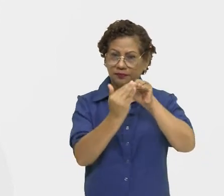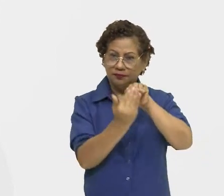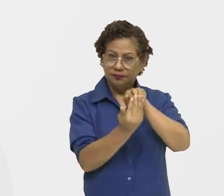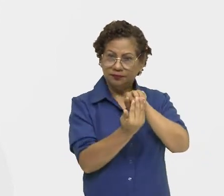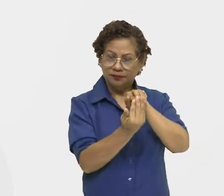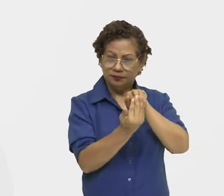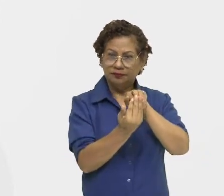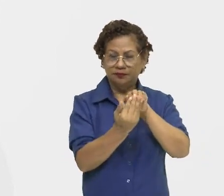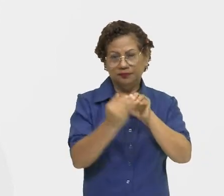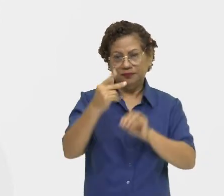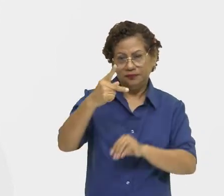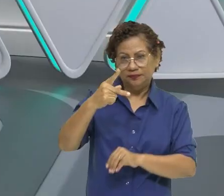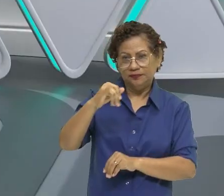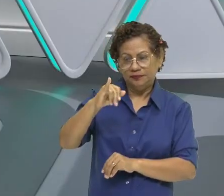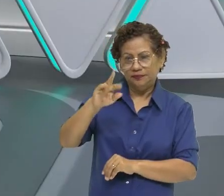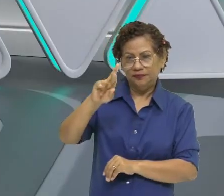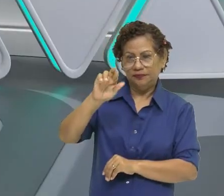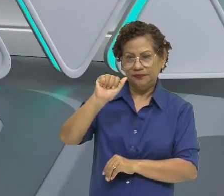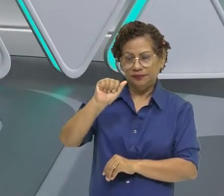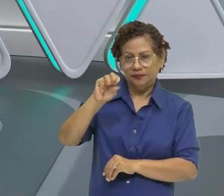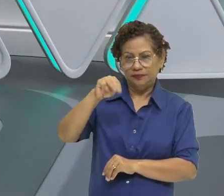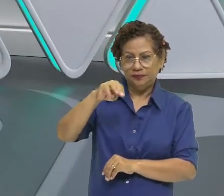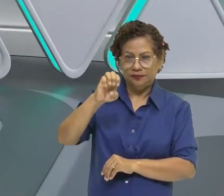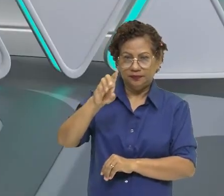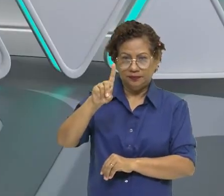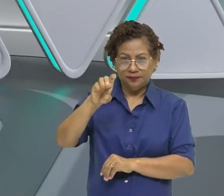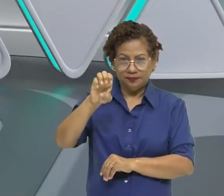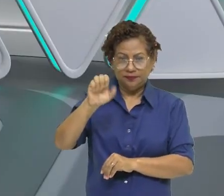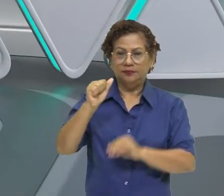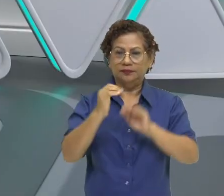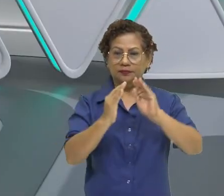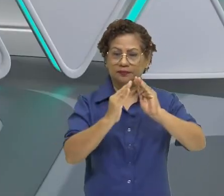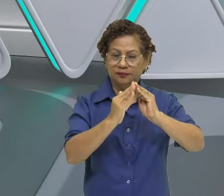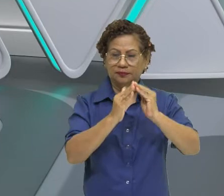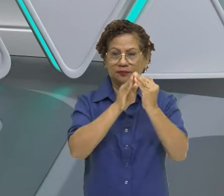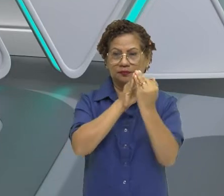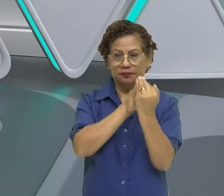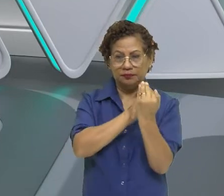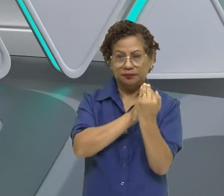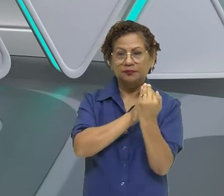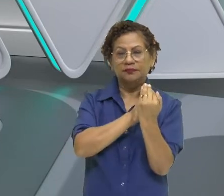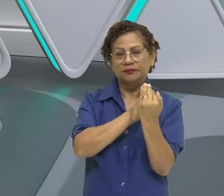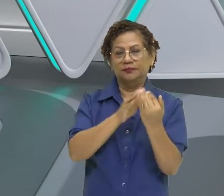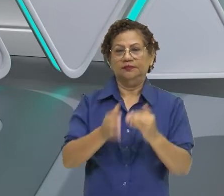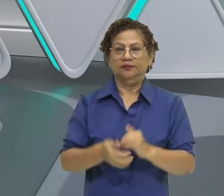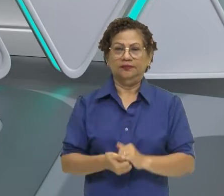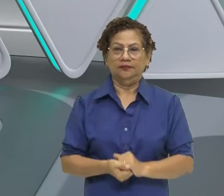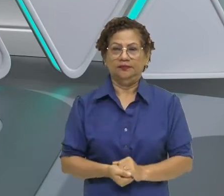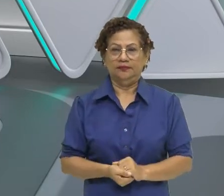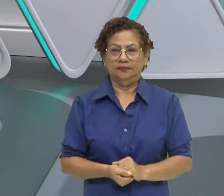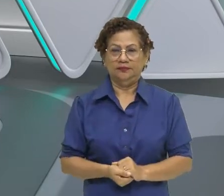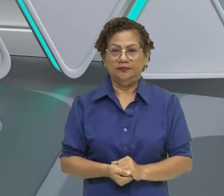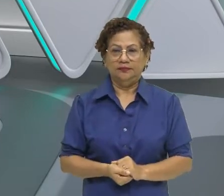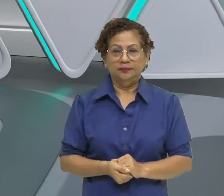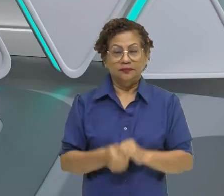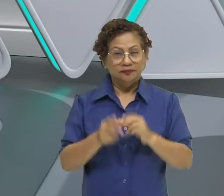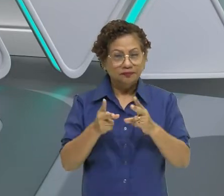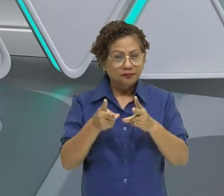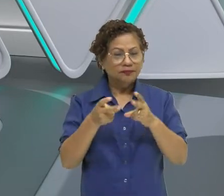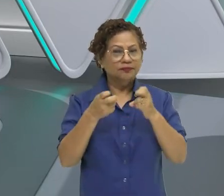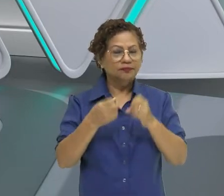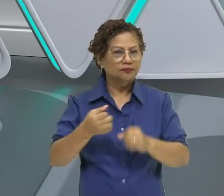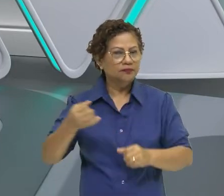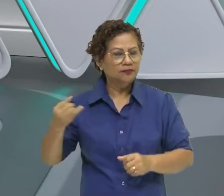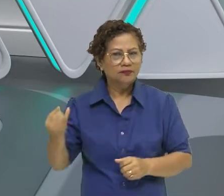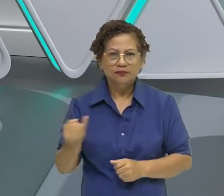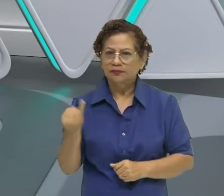isso é uma pirâmide. Lembra que a gente viu aqui no início da aula, né? Que apareceu pra gente, a gente falou, isso aqui é uma pirâmide. Elas são as obras arquitetônicas